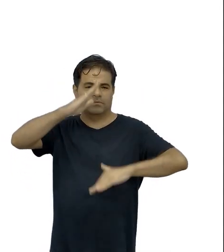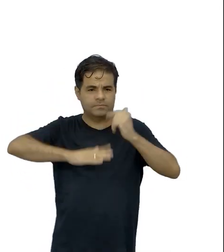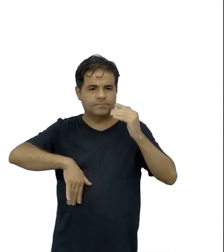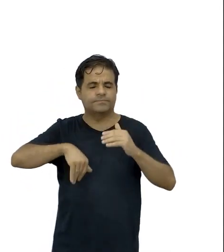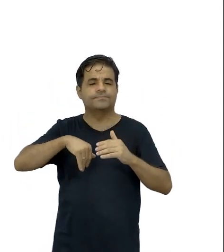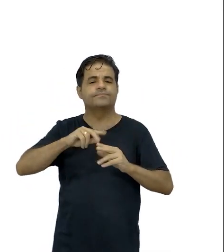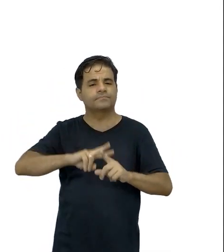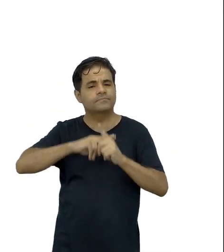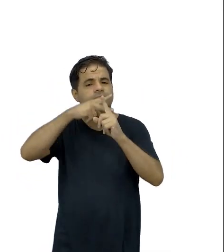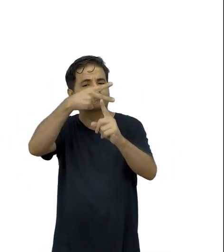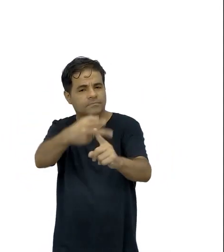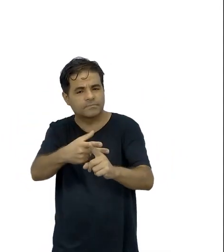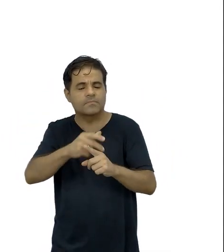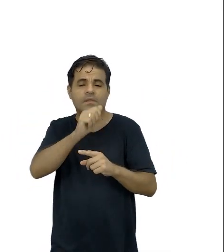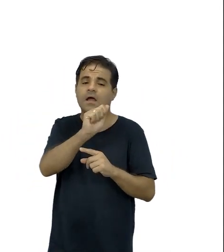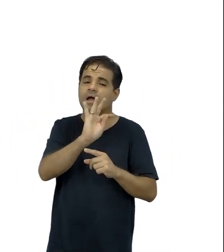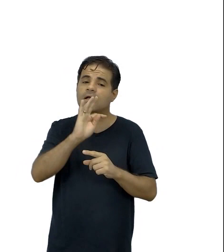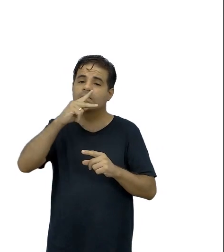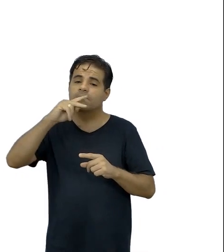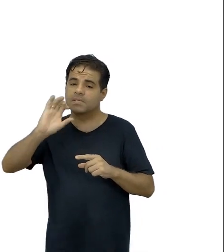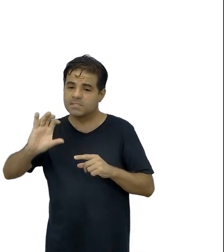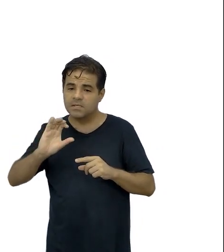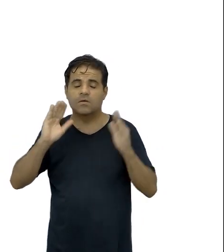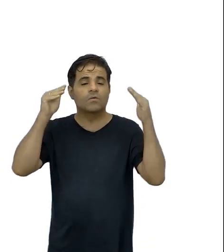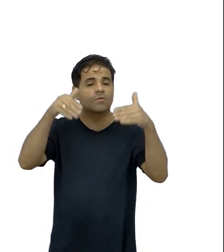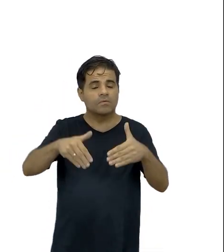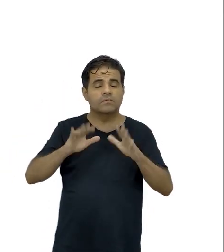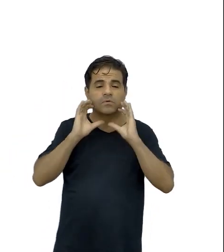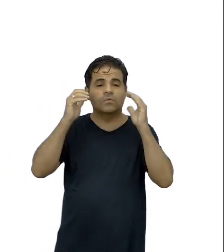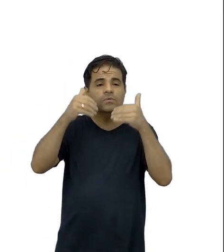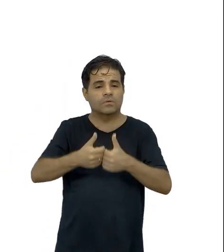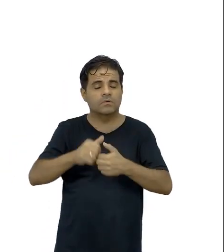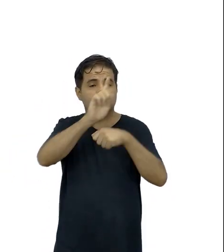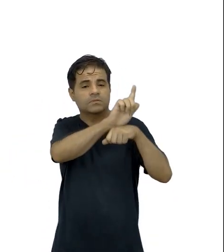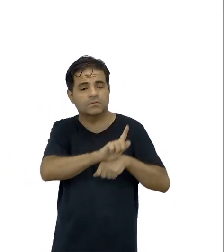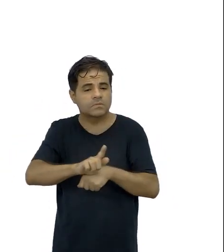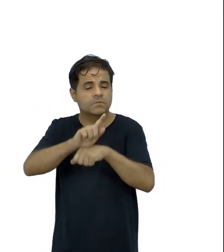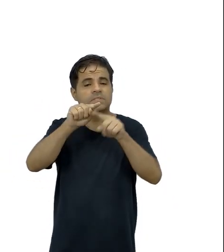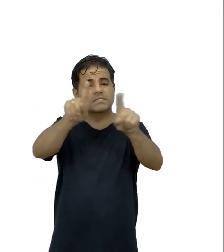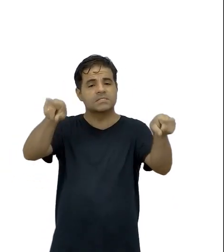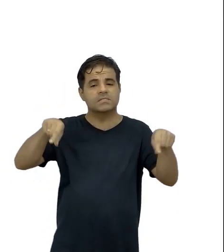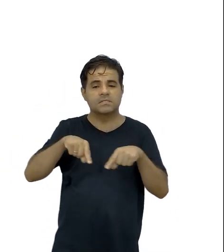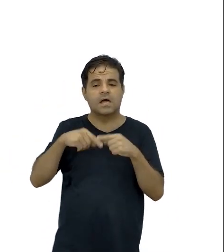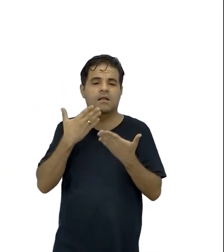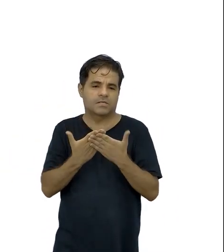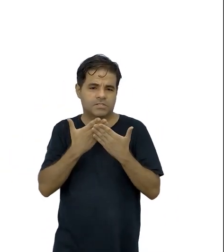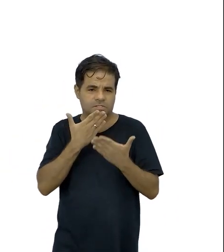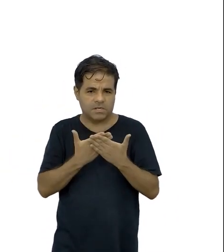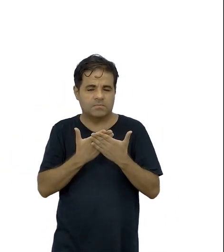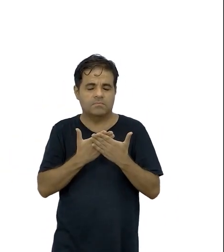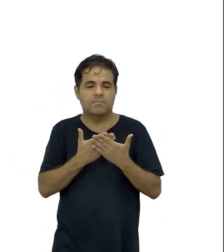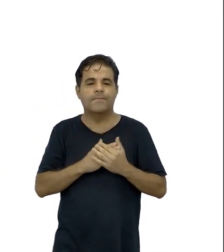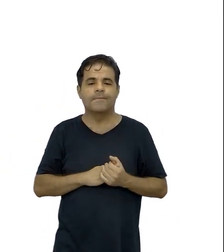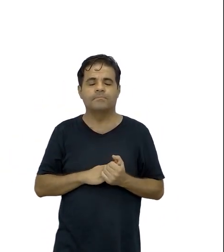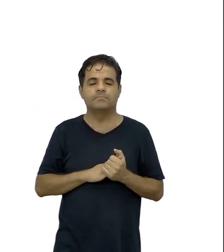de desdobramento do ATPC, com foco na organização da gestão de sala de aula.